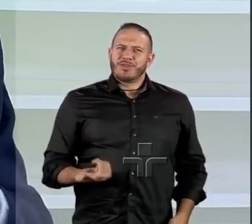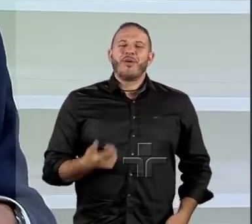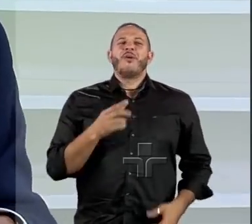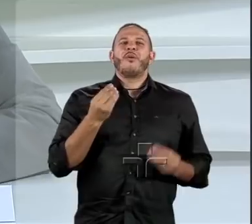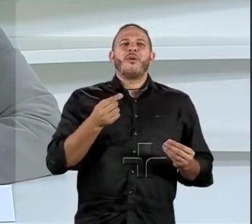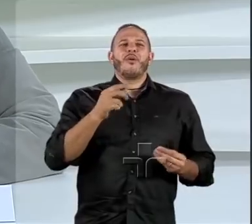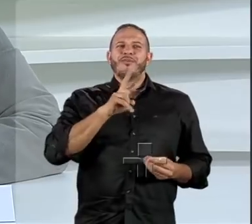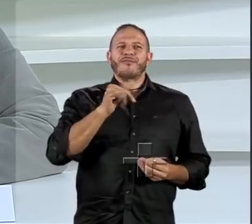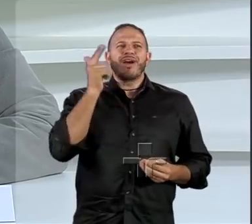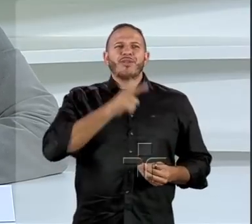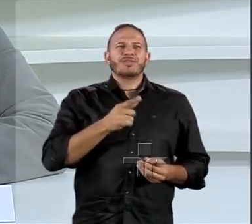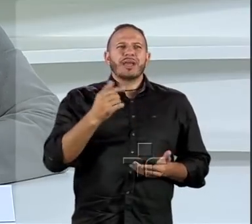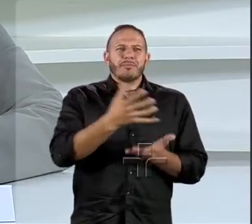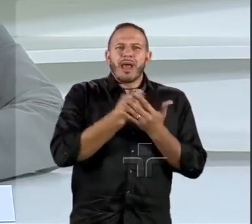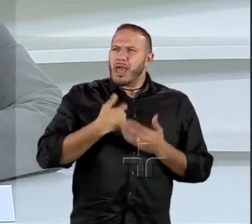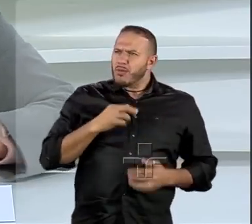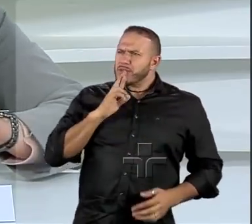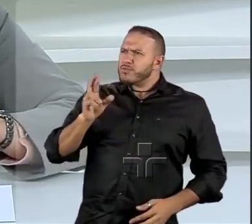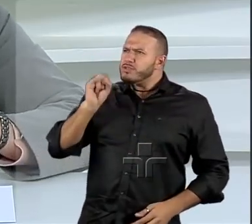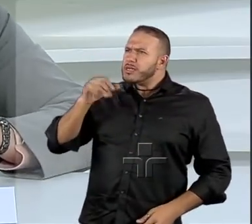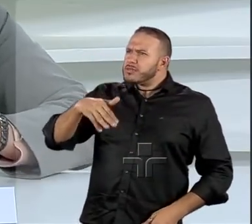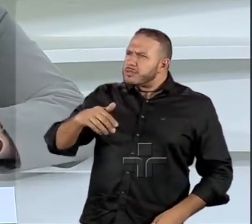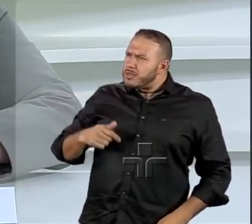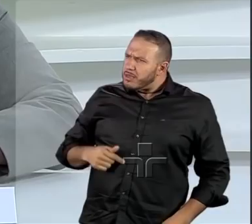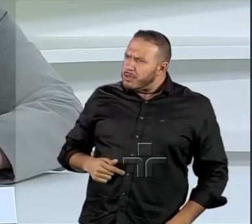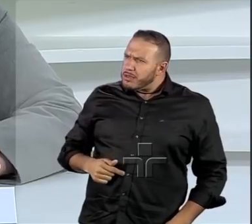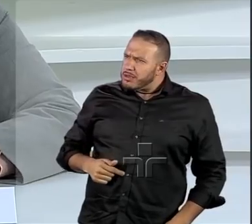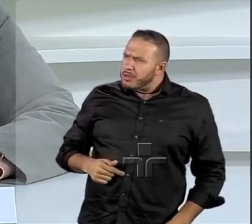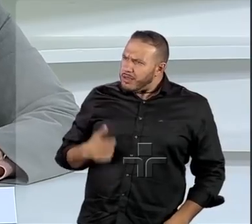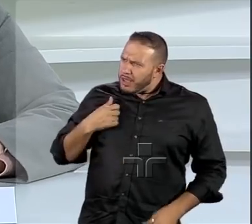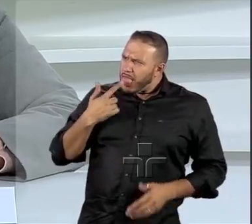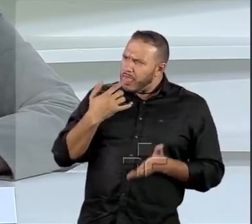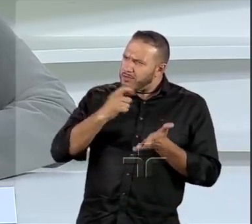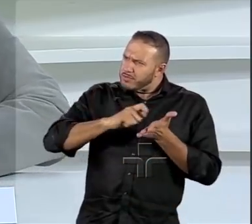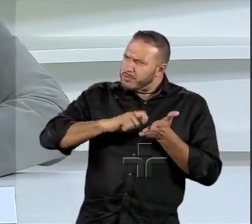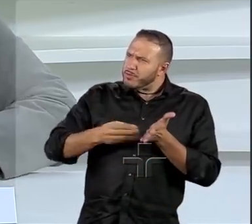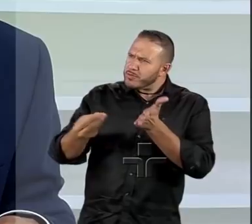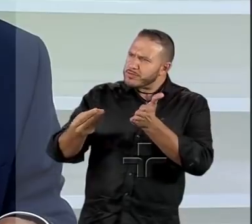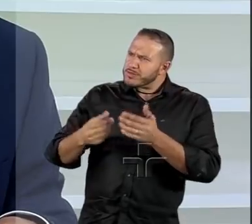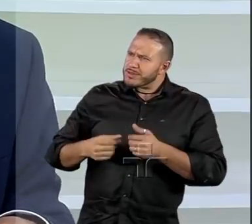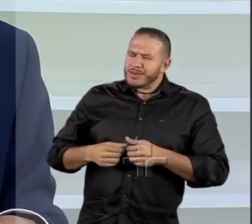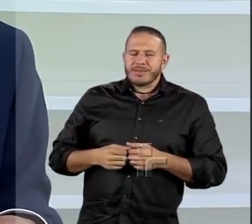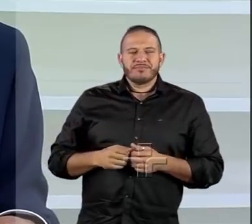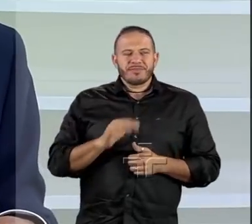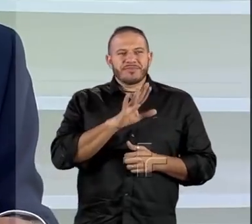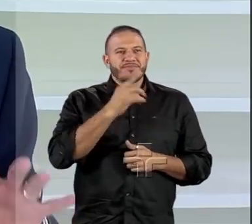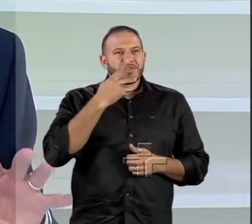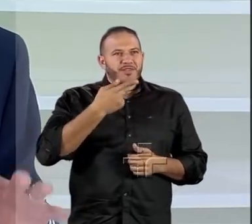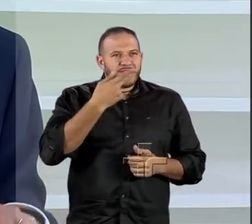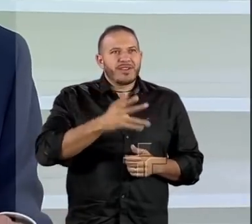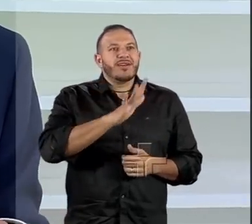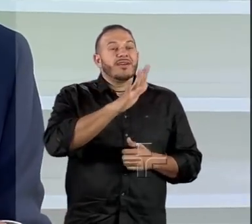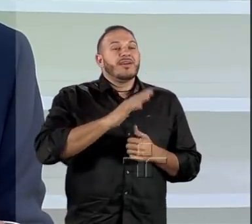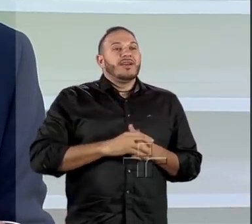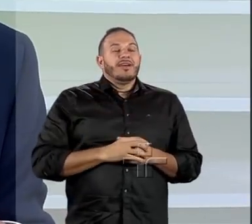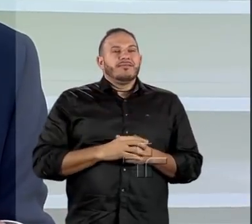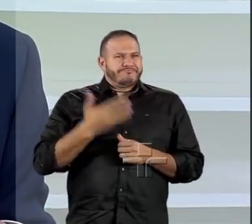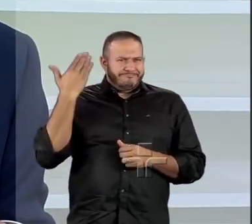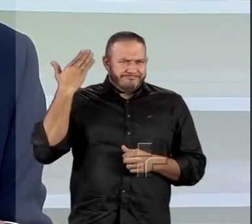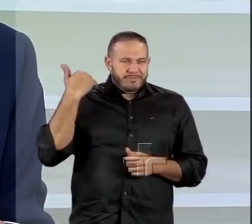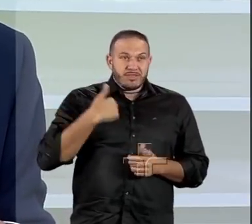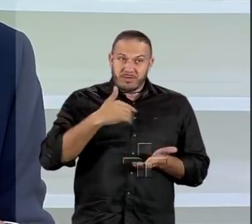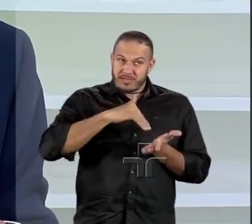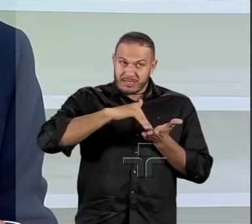Eu respondi sim. Eu boto aqui no papel. Deixa eu falar uma coisa. Quando eu era secretário,